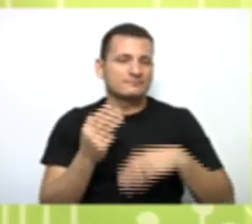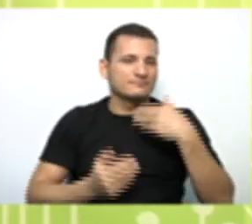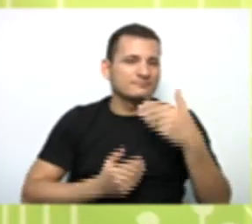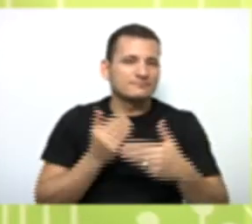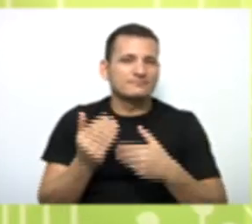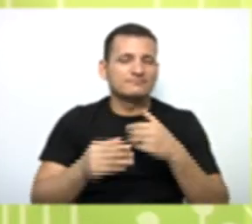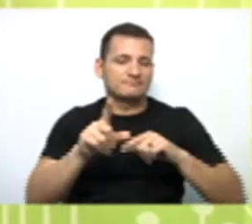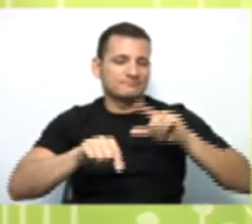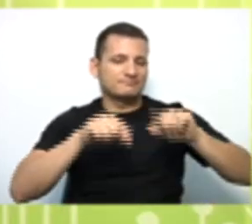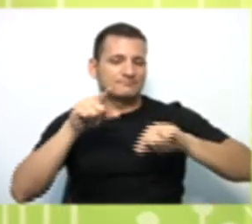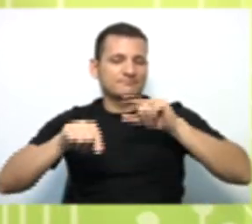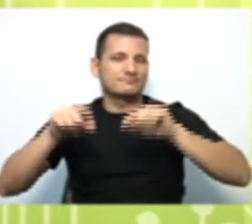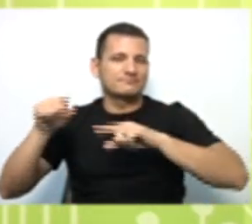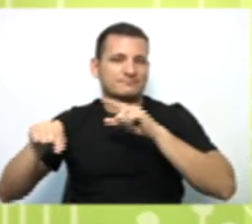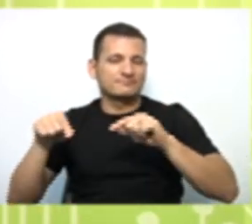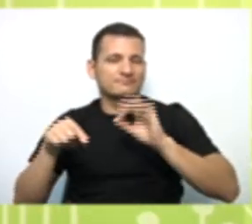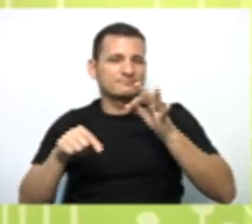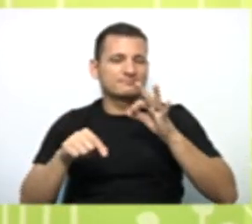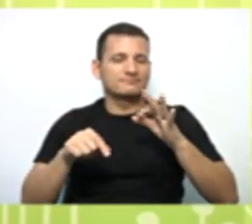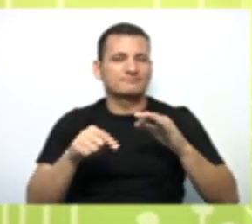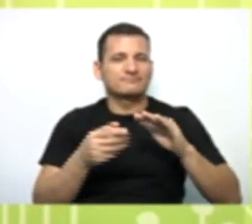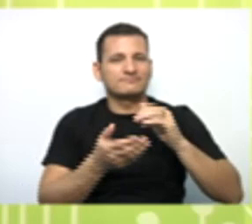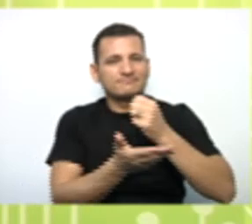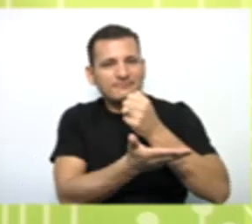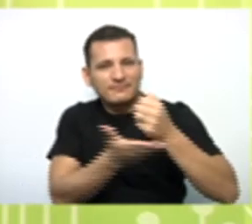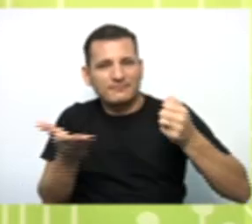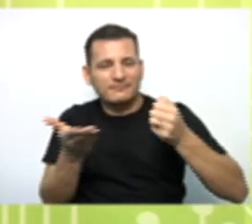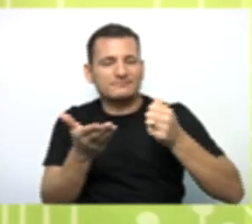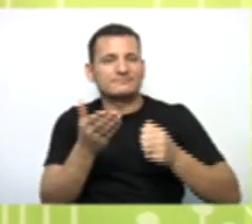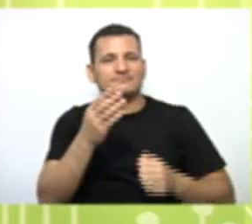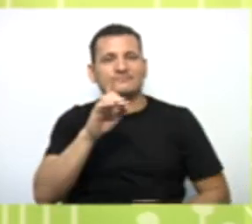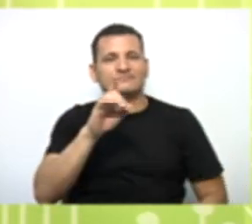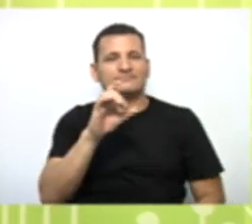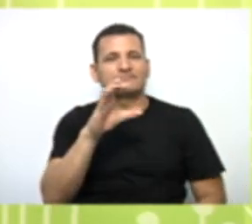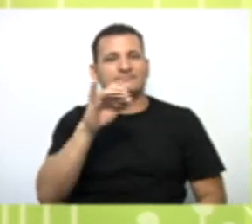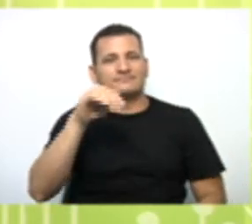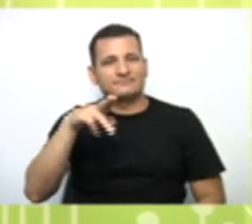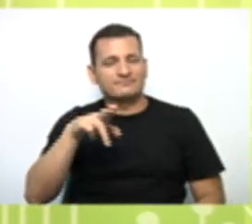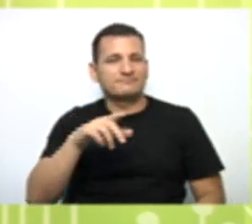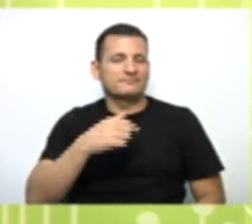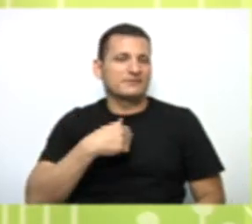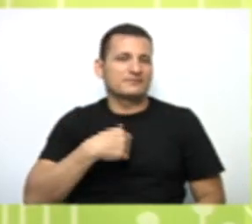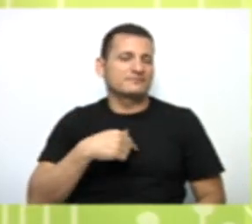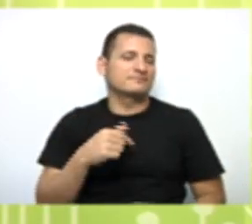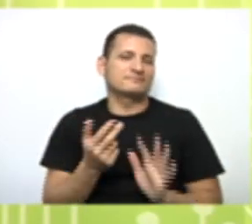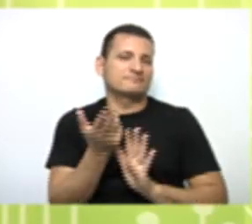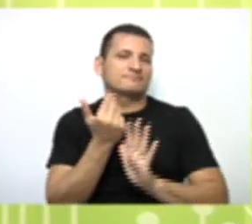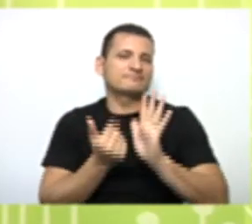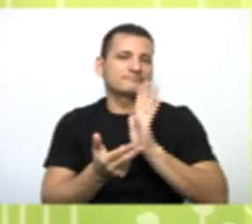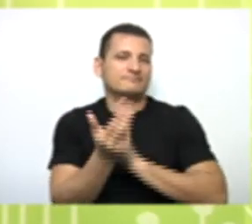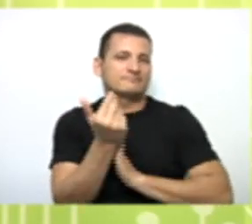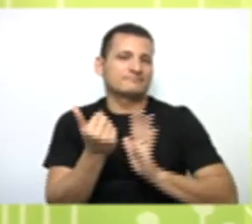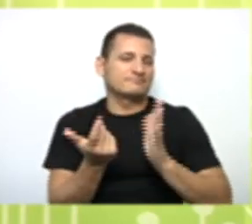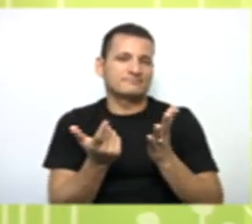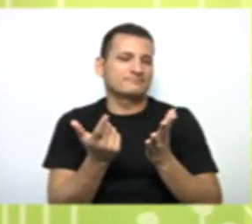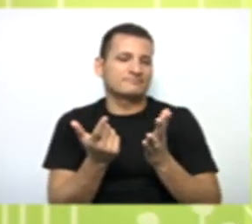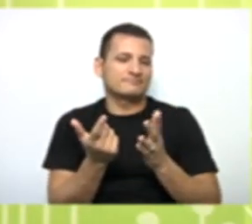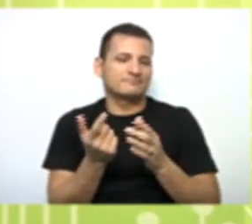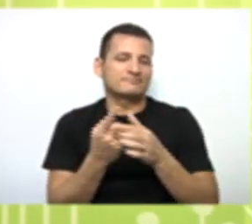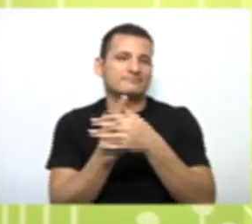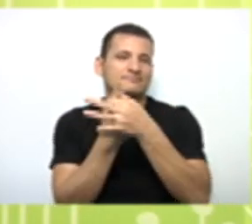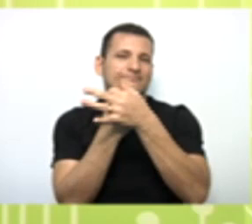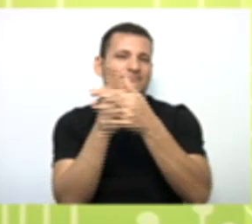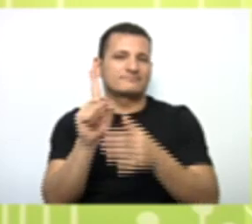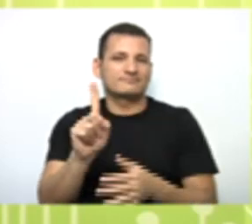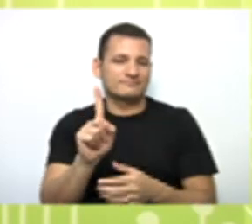e foi definido, né, na base decimal. Então, teve que definir. Eu não vou ficar desenhando dedos, né? Vamos desenhar o dedo, aí o cara